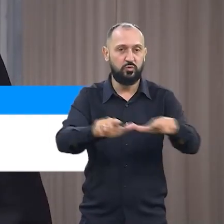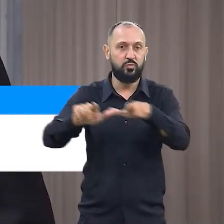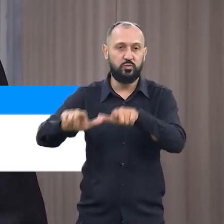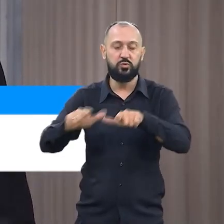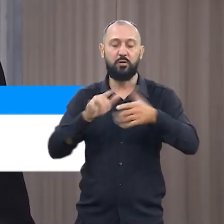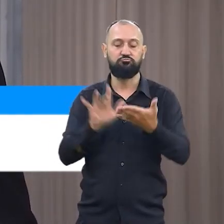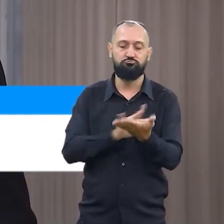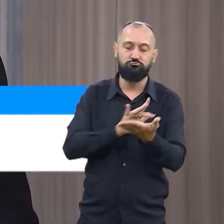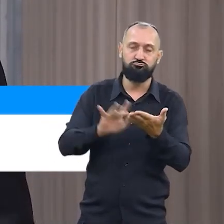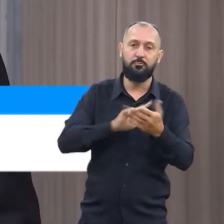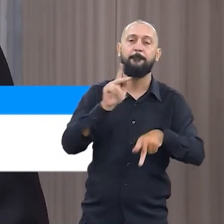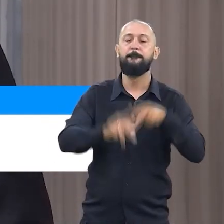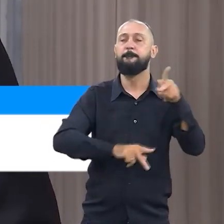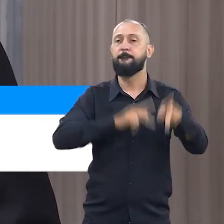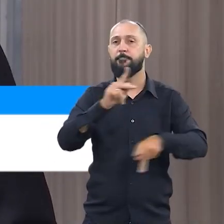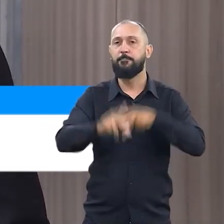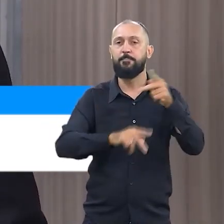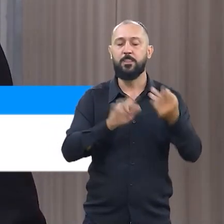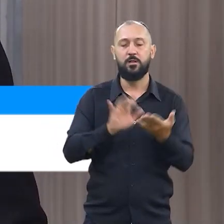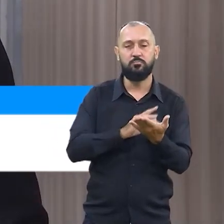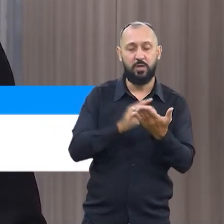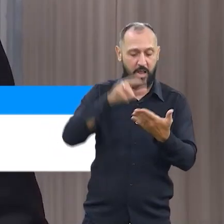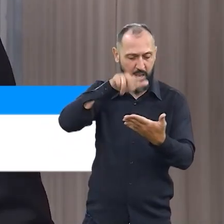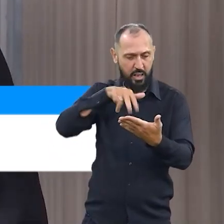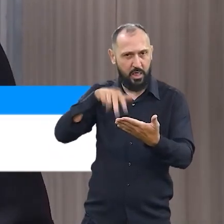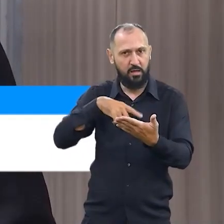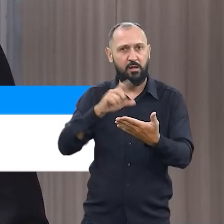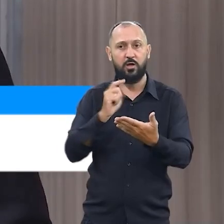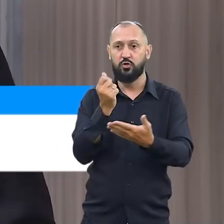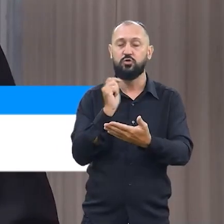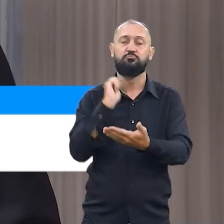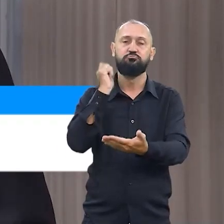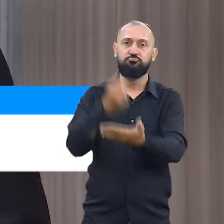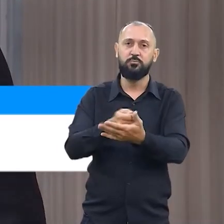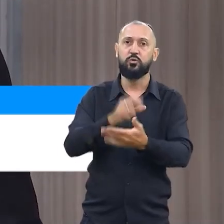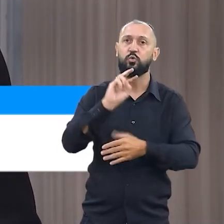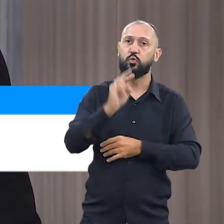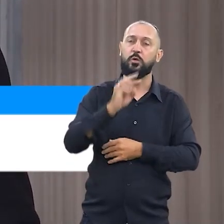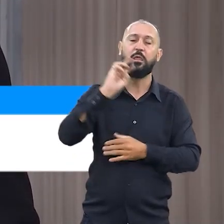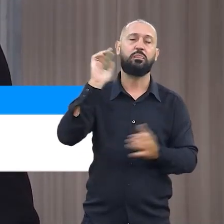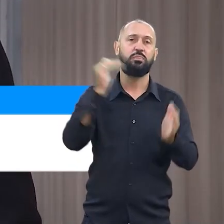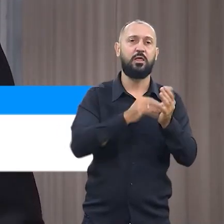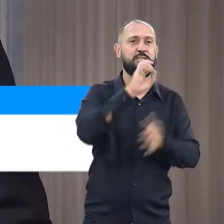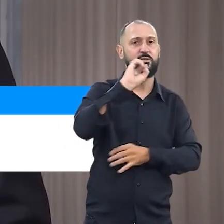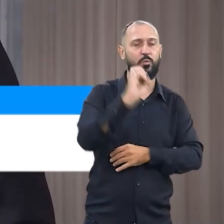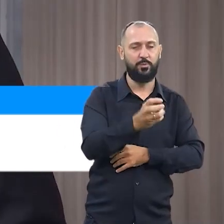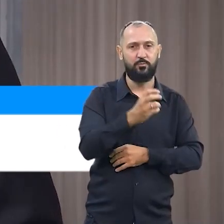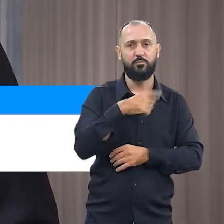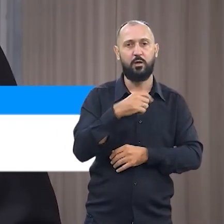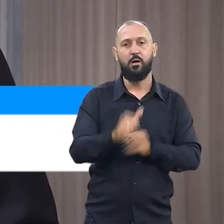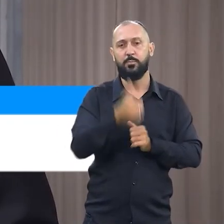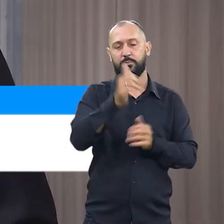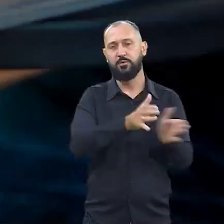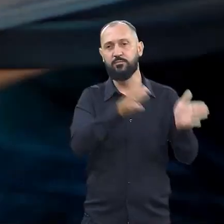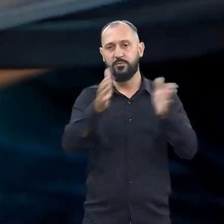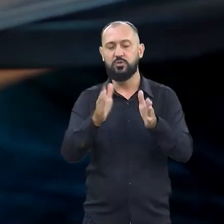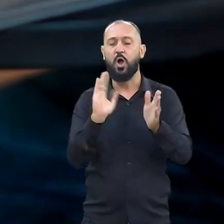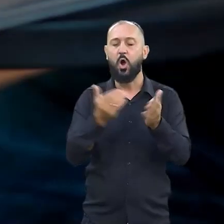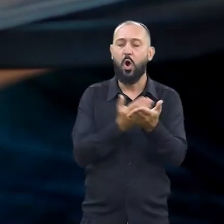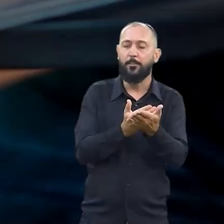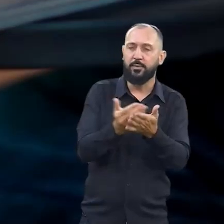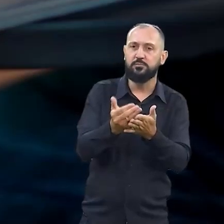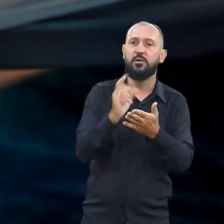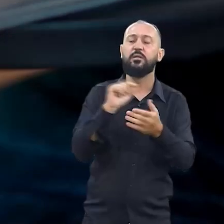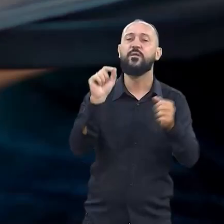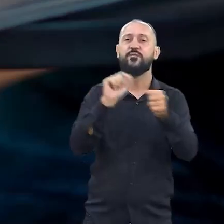com entregas de certificados, tablets, bicicleta, Kindle, além de premiação em dinheiro de R$2 a R$5 mil. A primeira